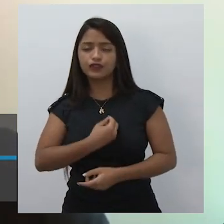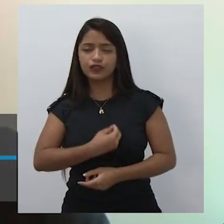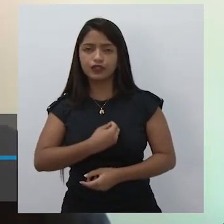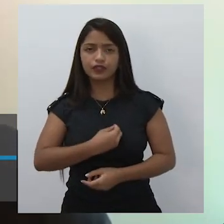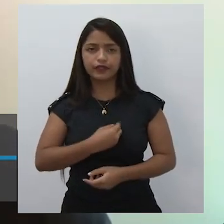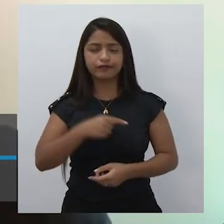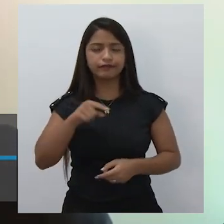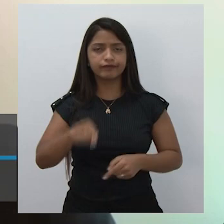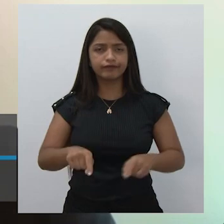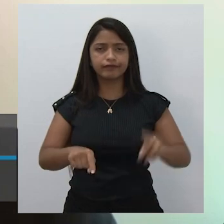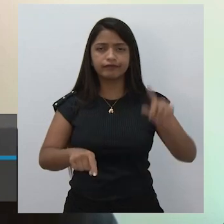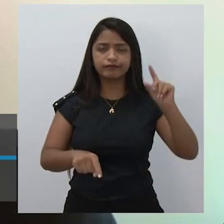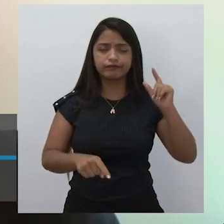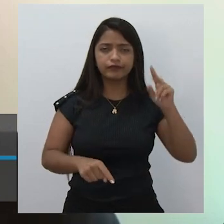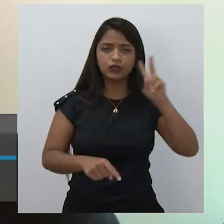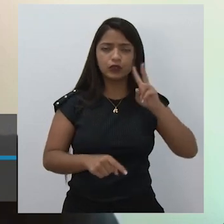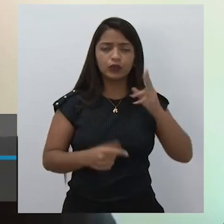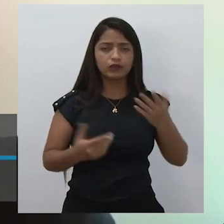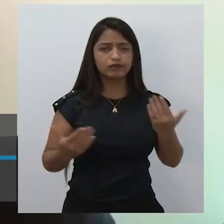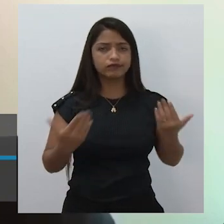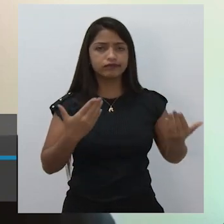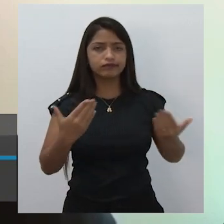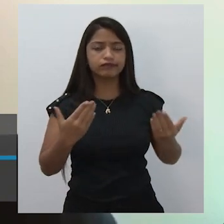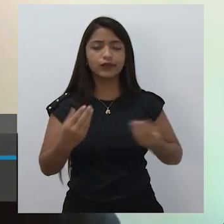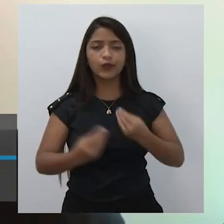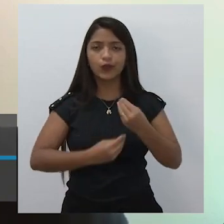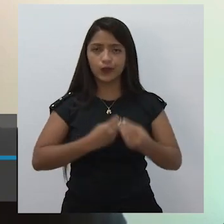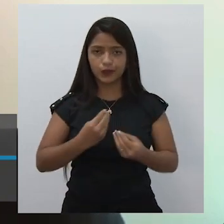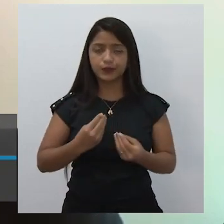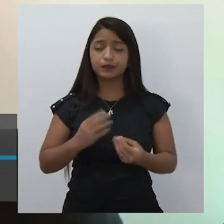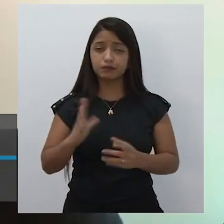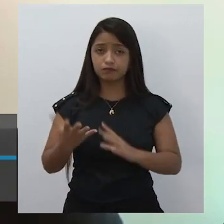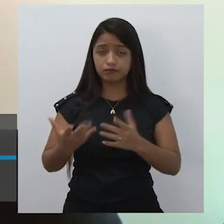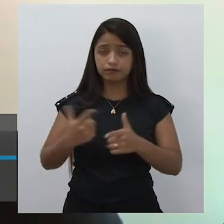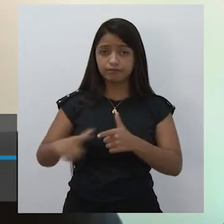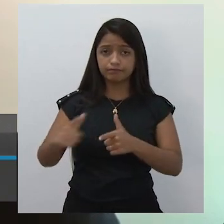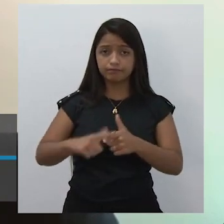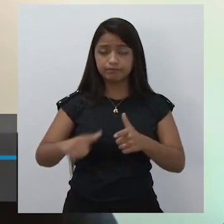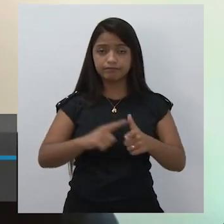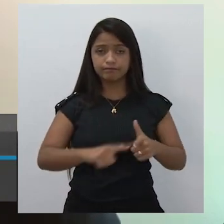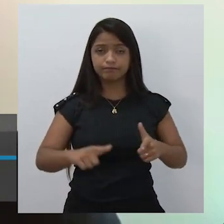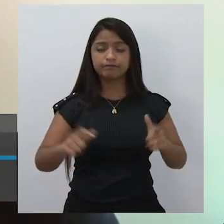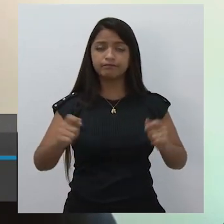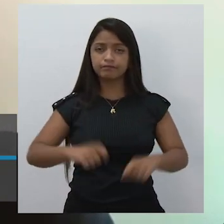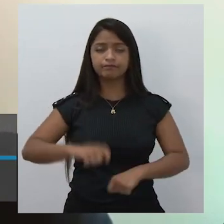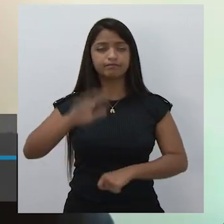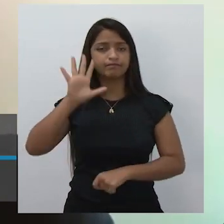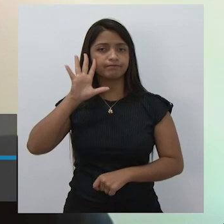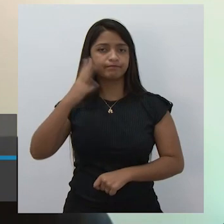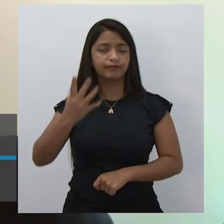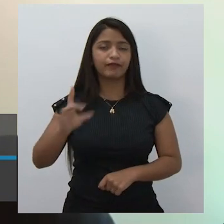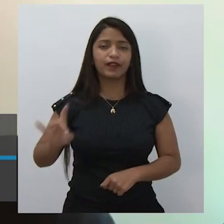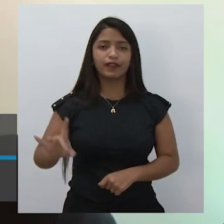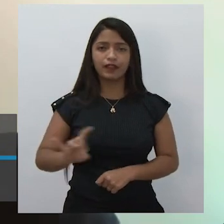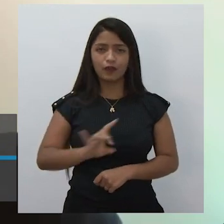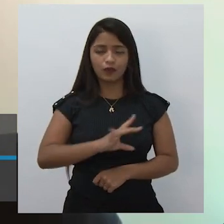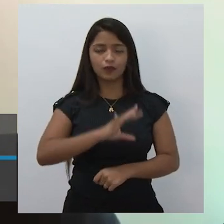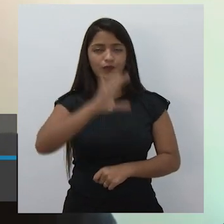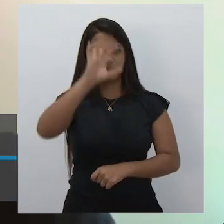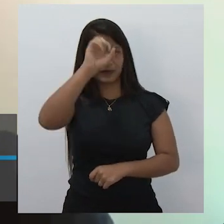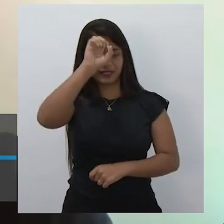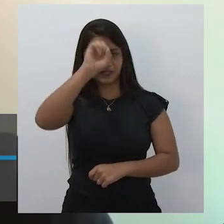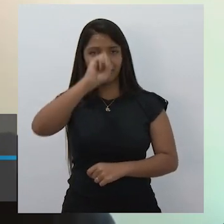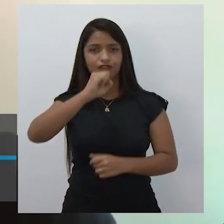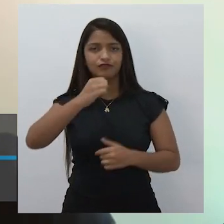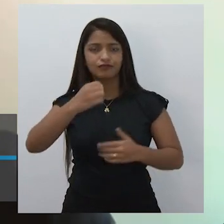a partir de situações, problemas que são postas dentro de cada uma das situações de aprendizagens que